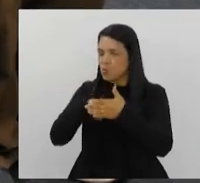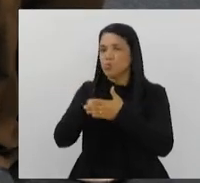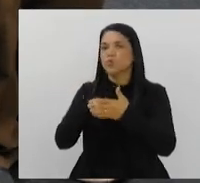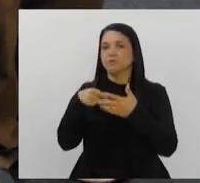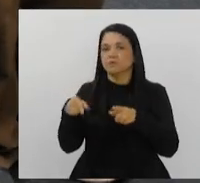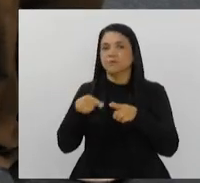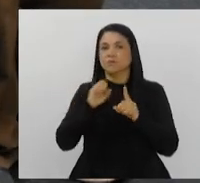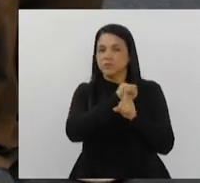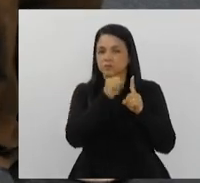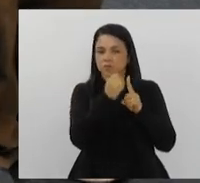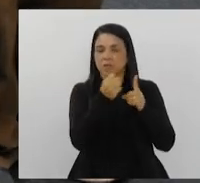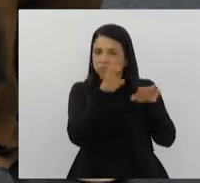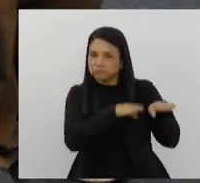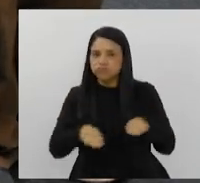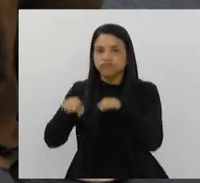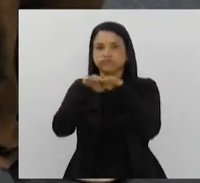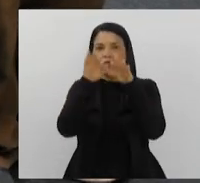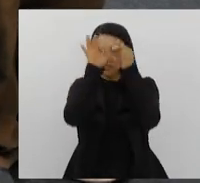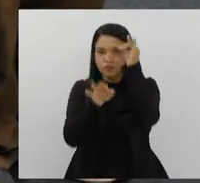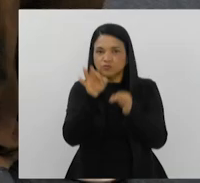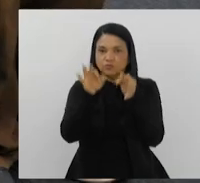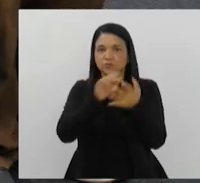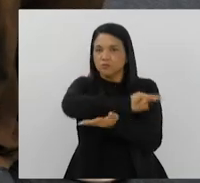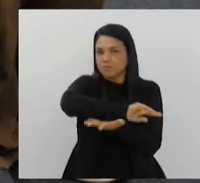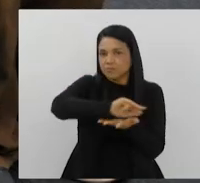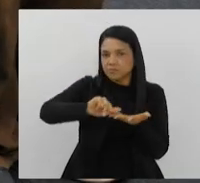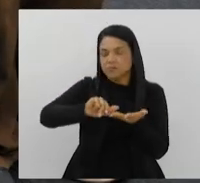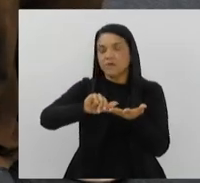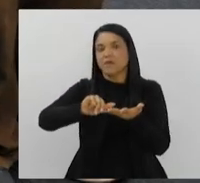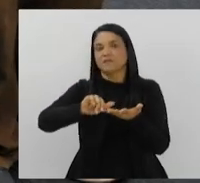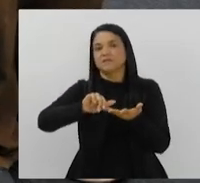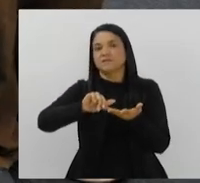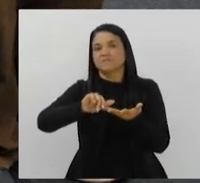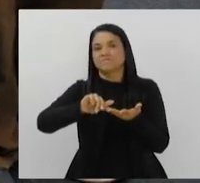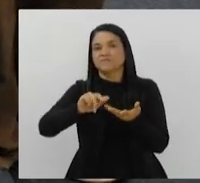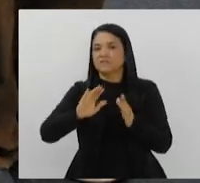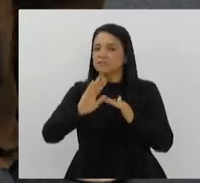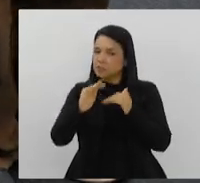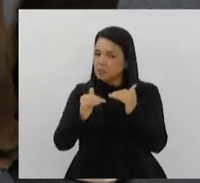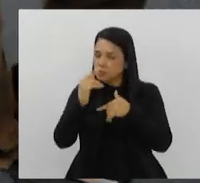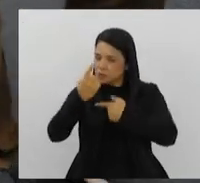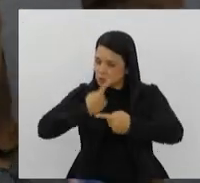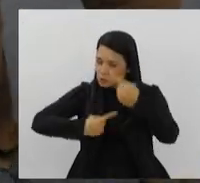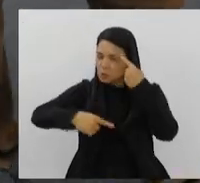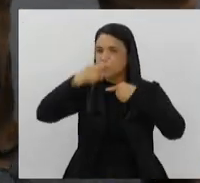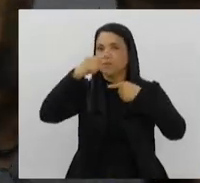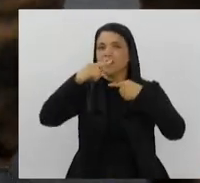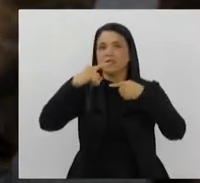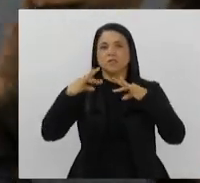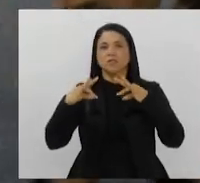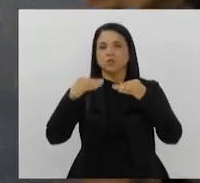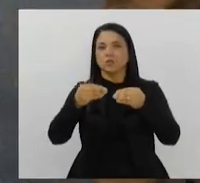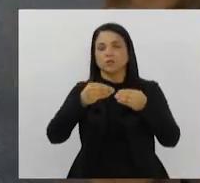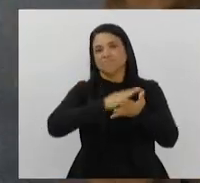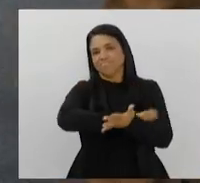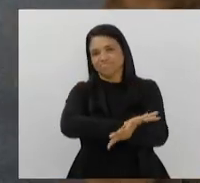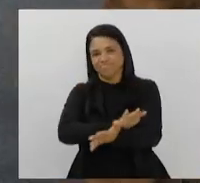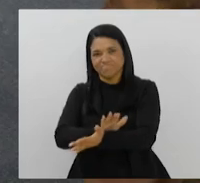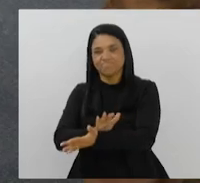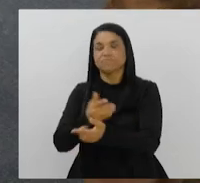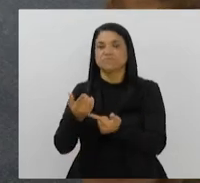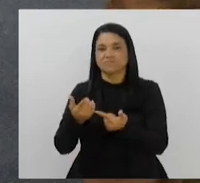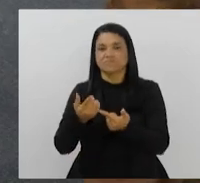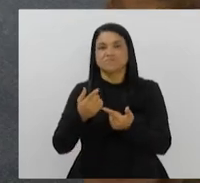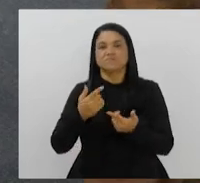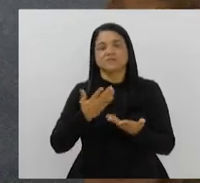uma sociedade equânime, justa, diversa, que supere todas as formas de intolerância, de